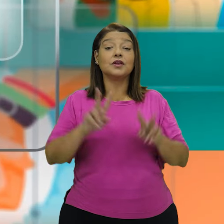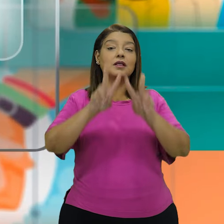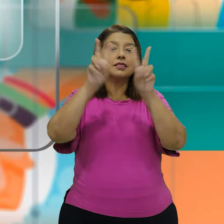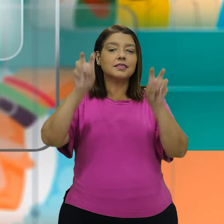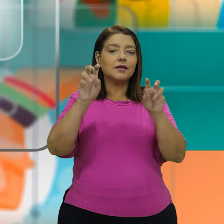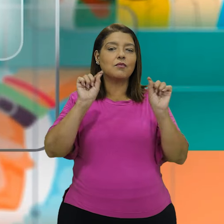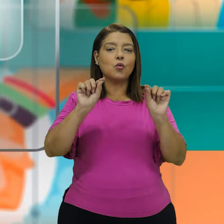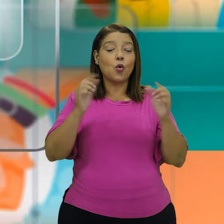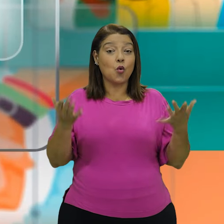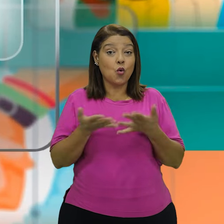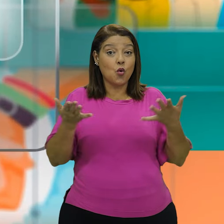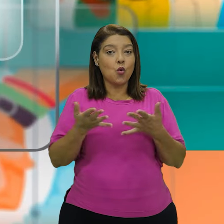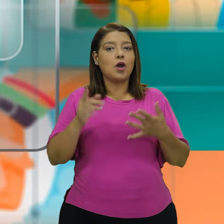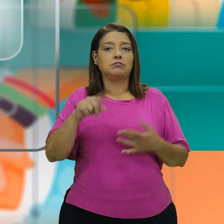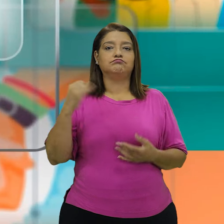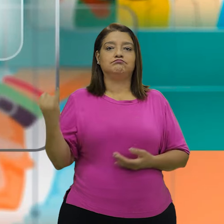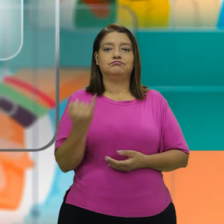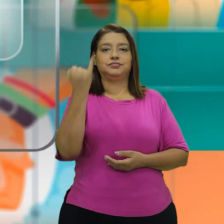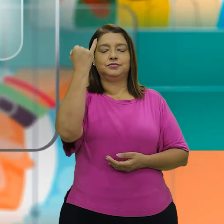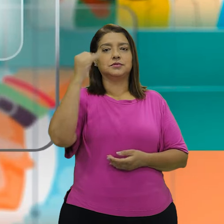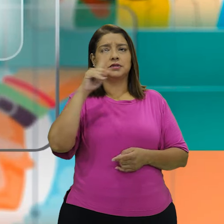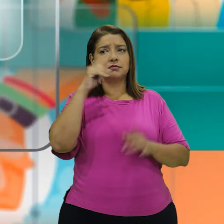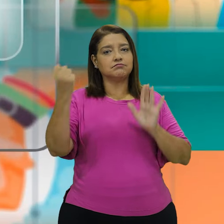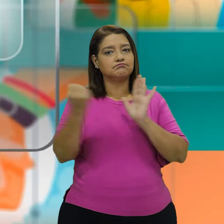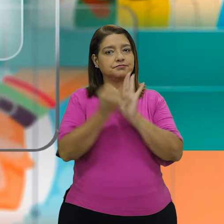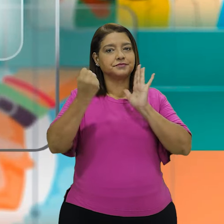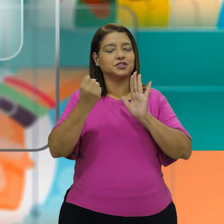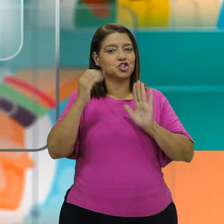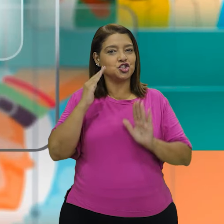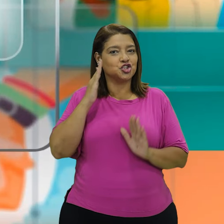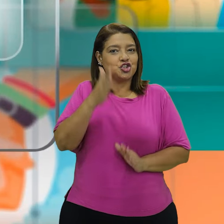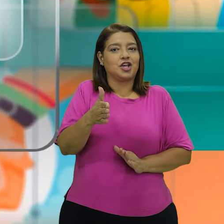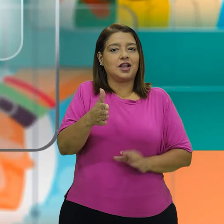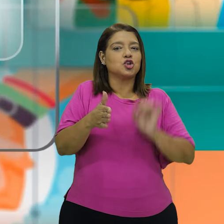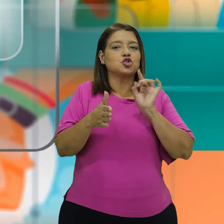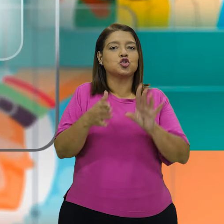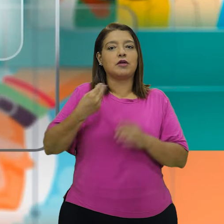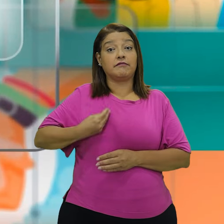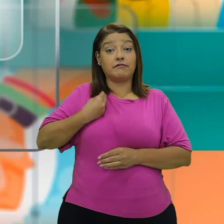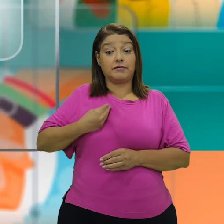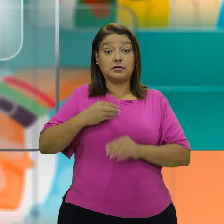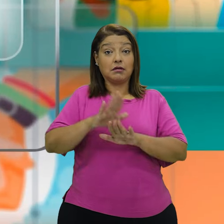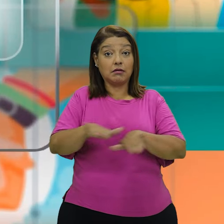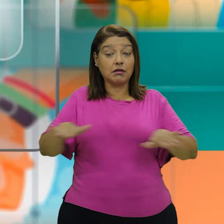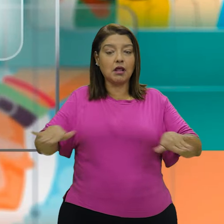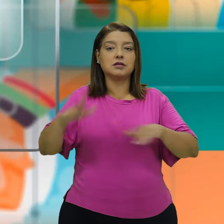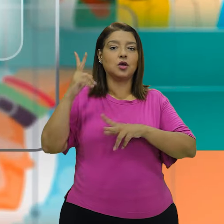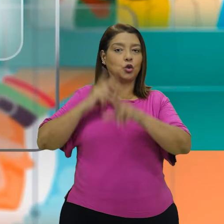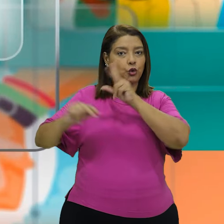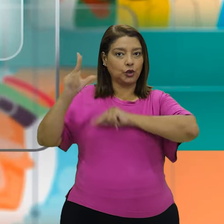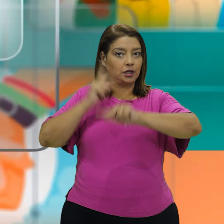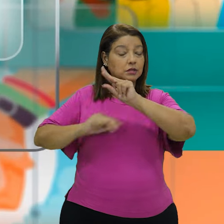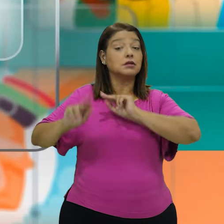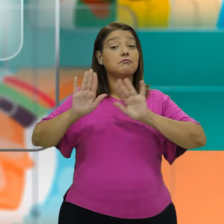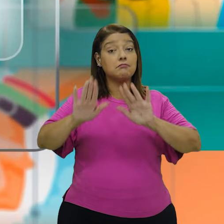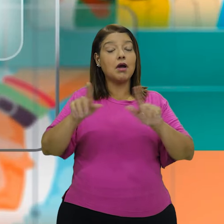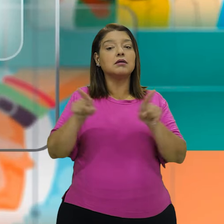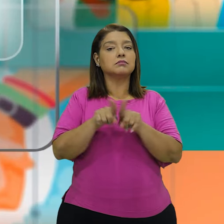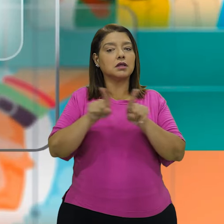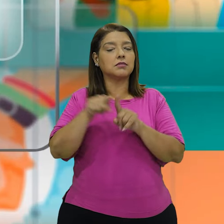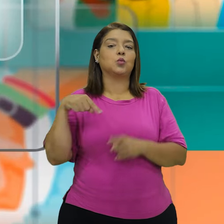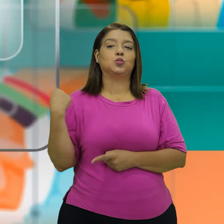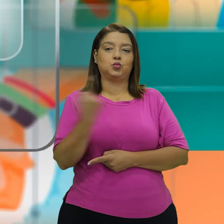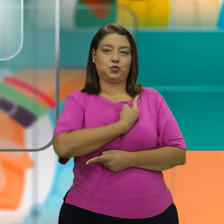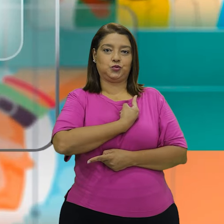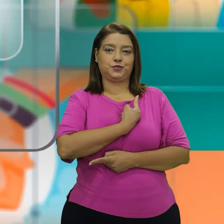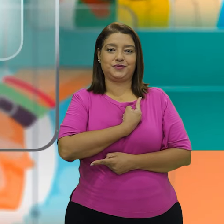O tema de hoje é muito relevante e impacta diretamente não somente a vida de crianças e adolescentes, mas de